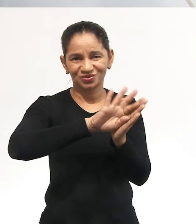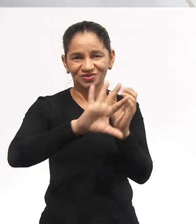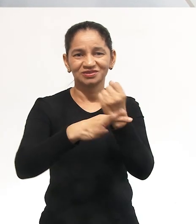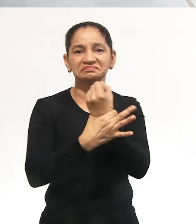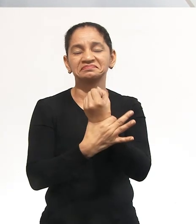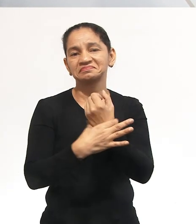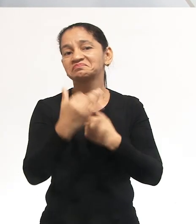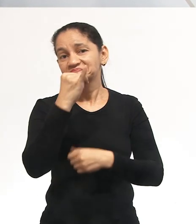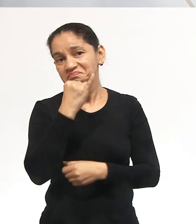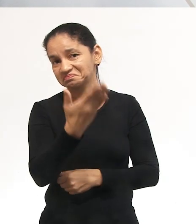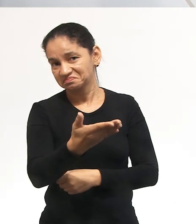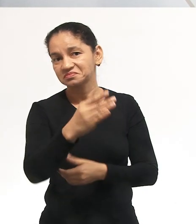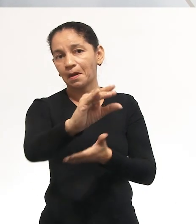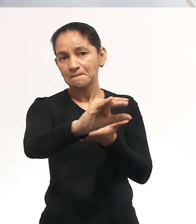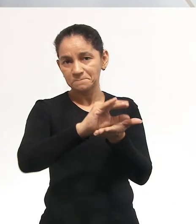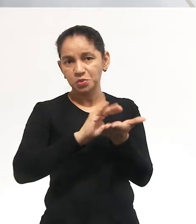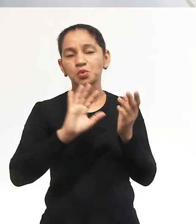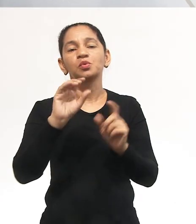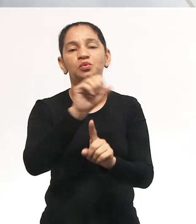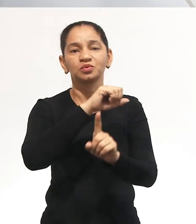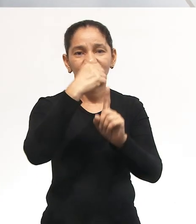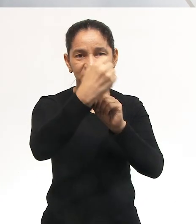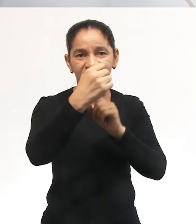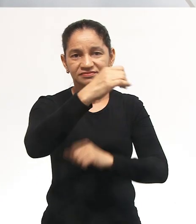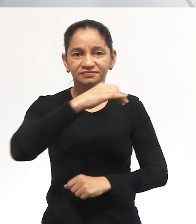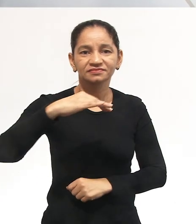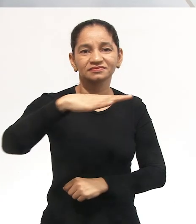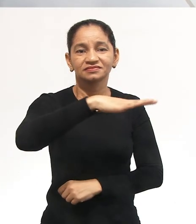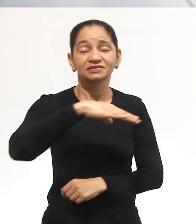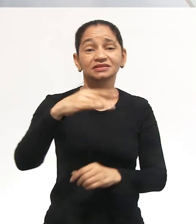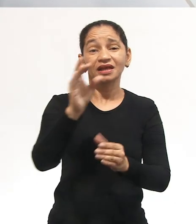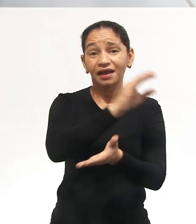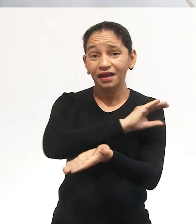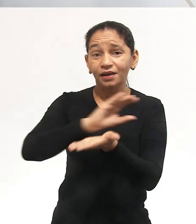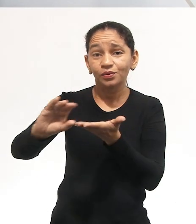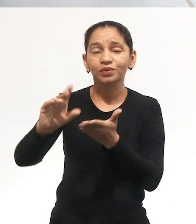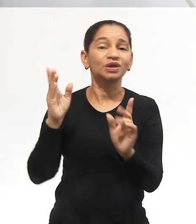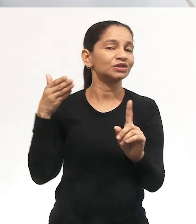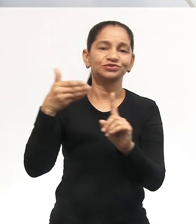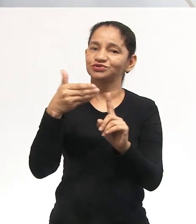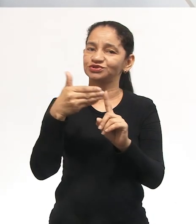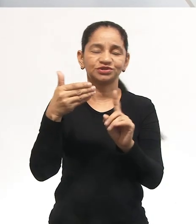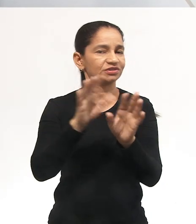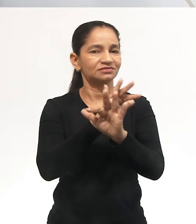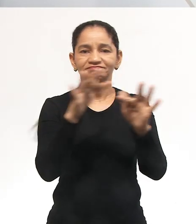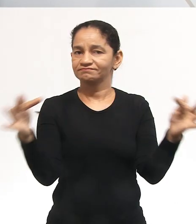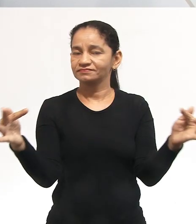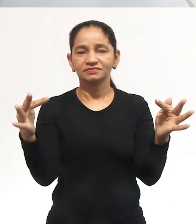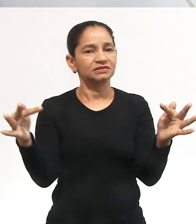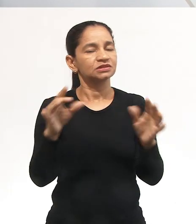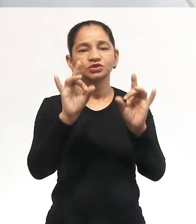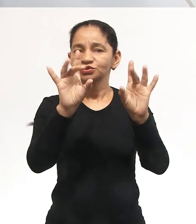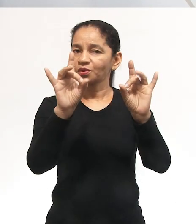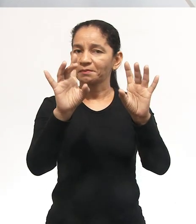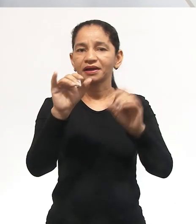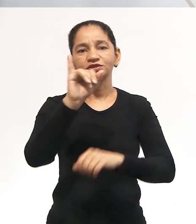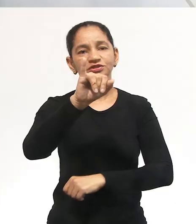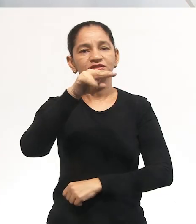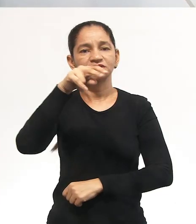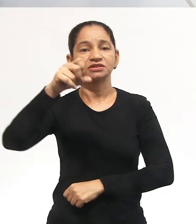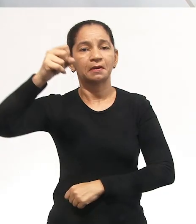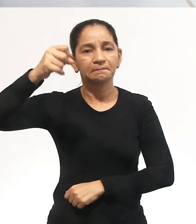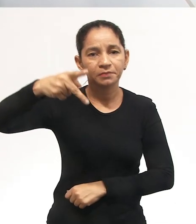da Seguridade, né, social. Então, nesses casos, esse dinheiro tem que ser aplicado realmente